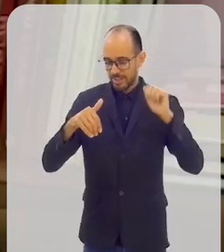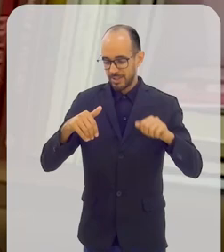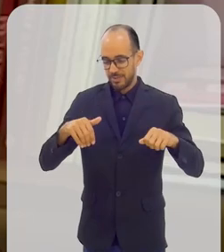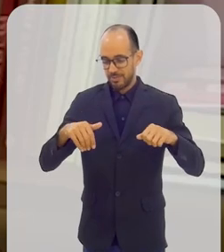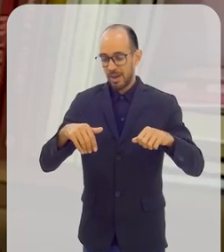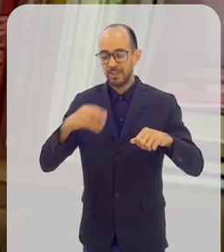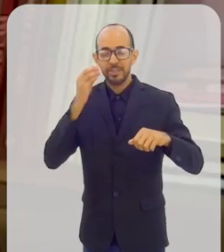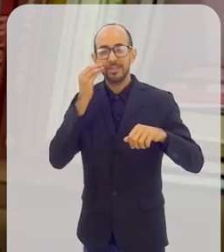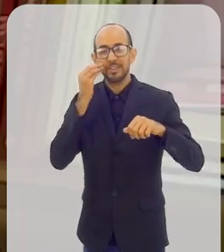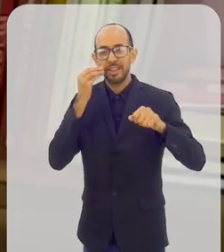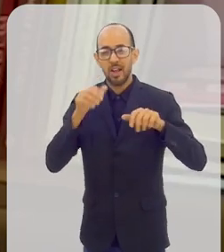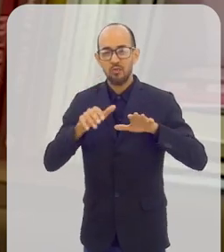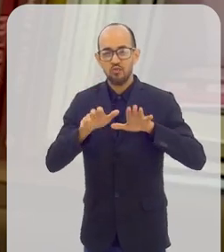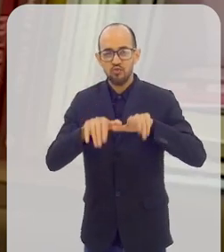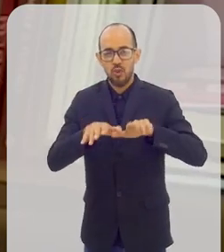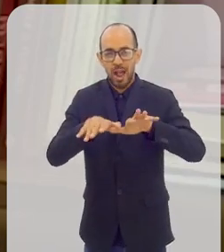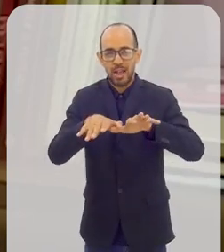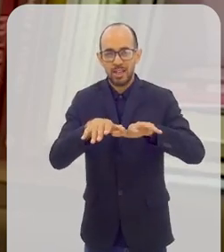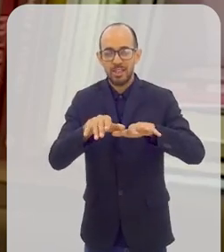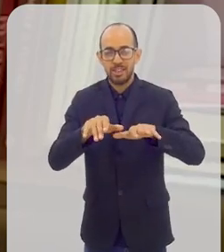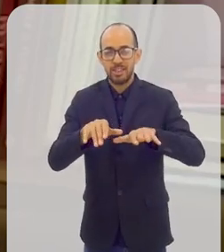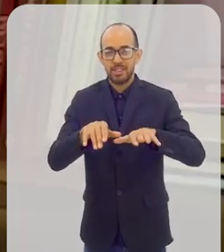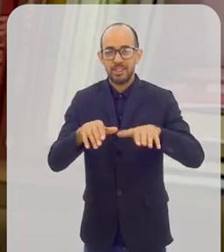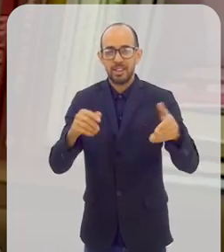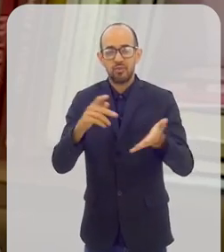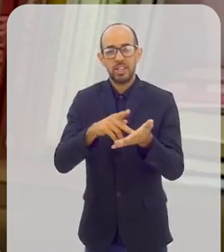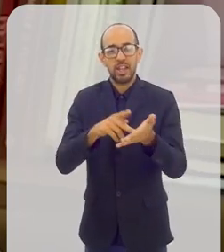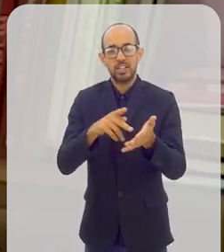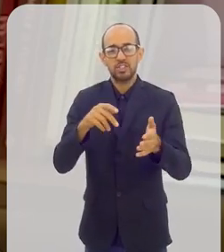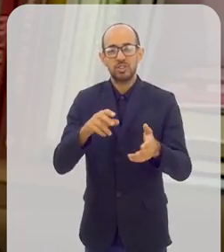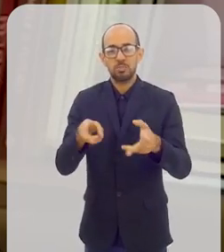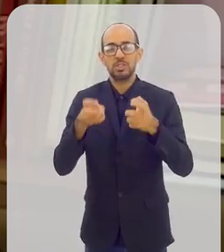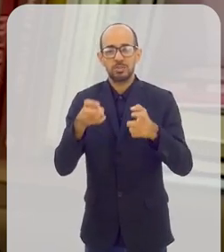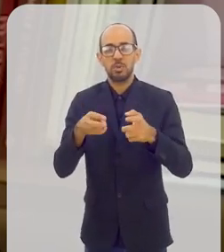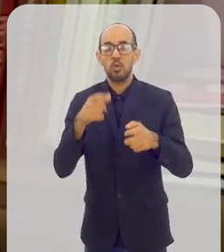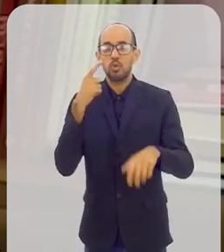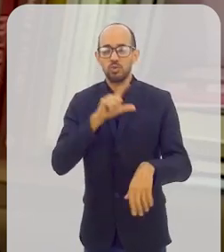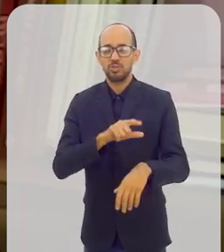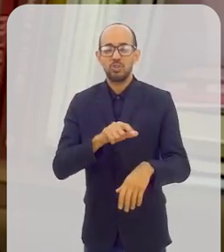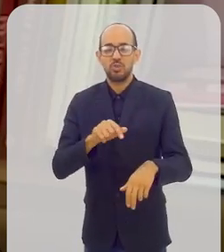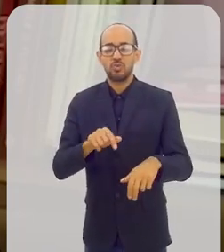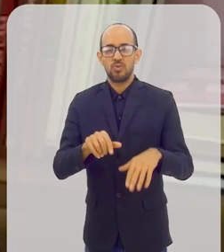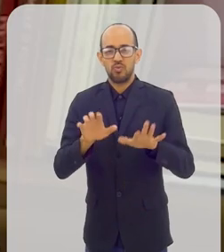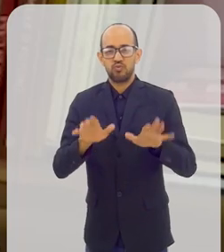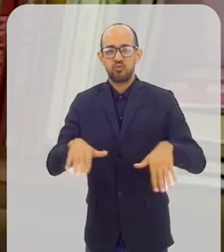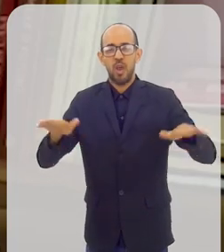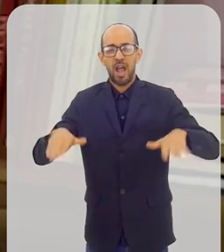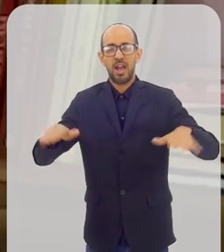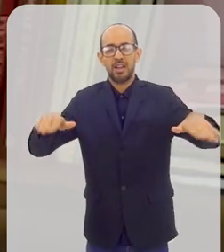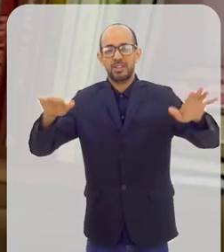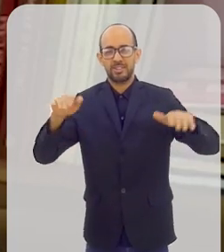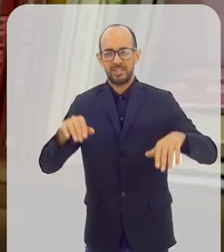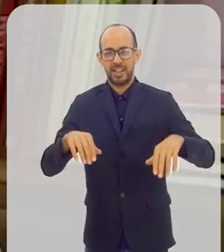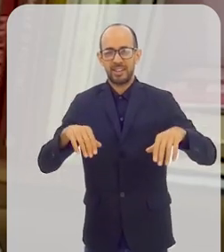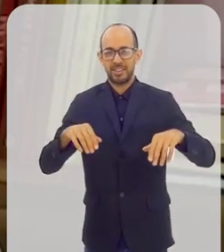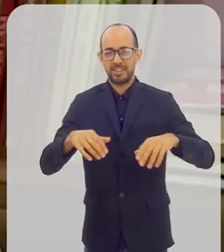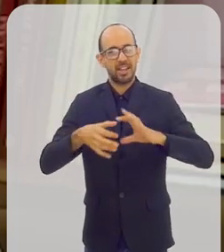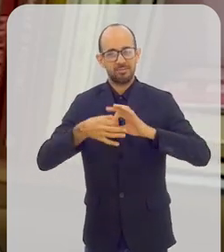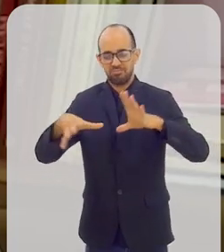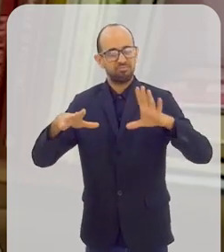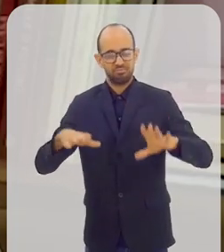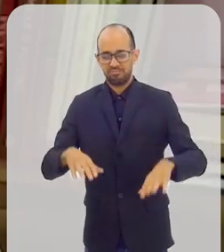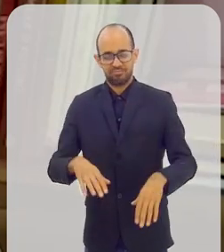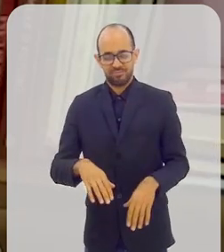verdade, todo mundo está voando muito alto e muito legal. Então, foi um processo bem mais independente.